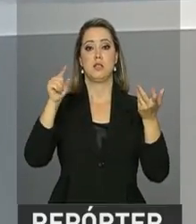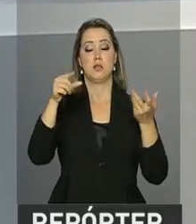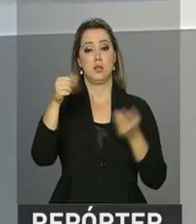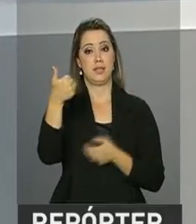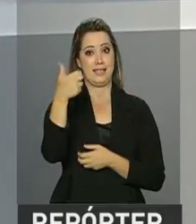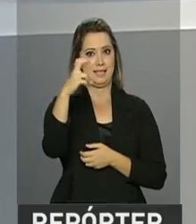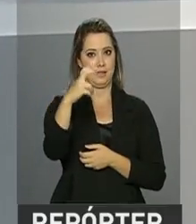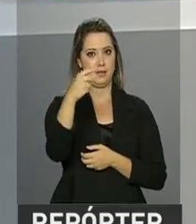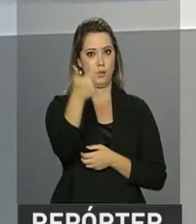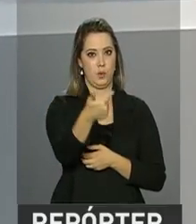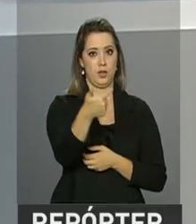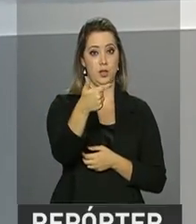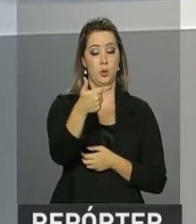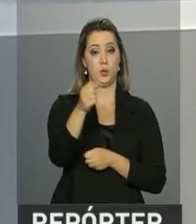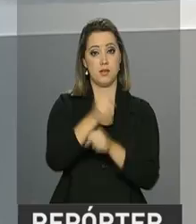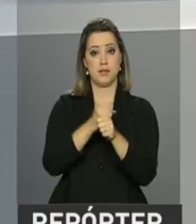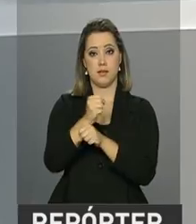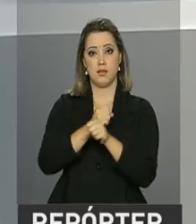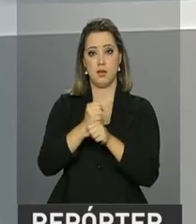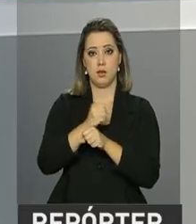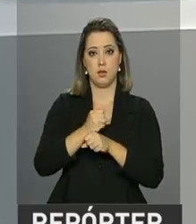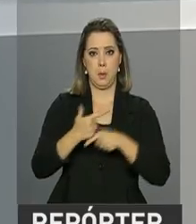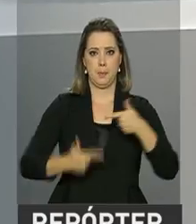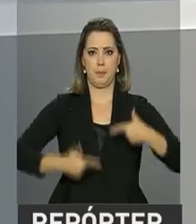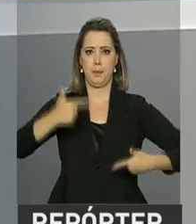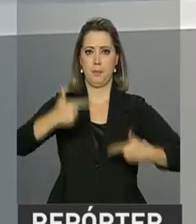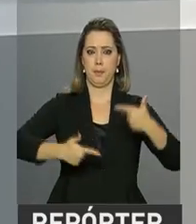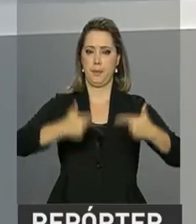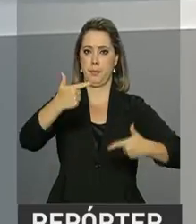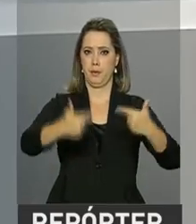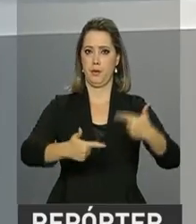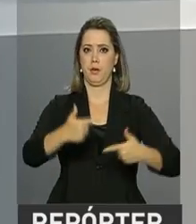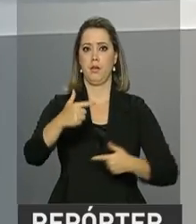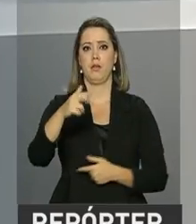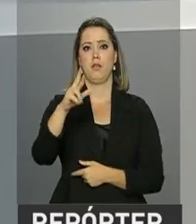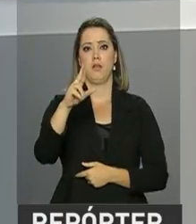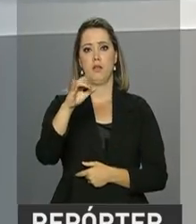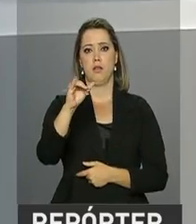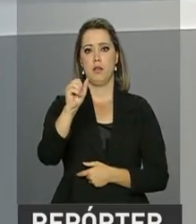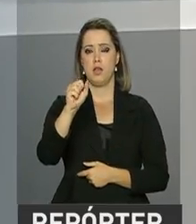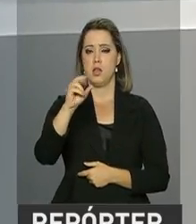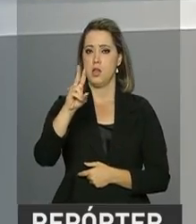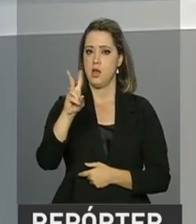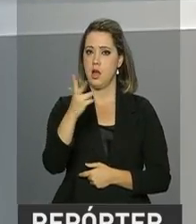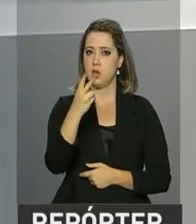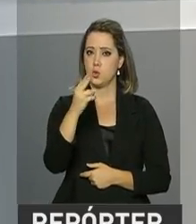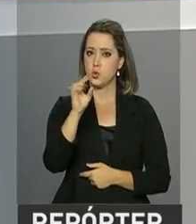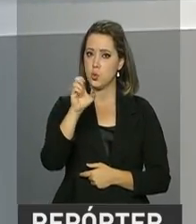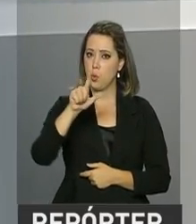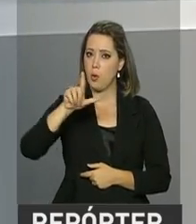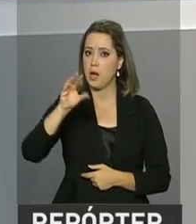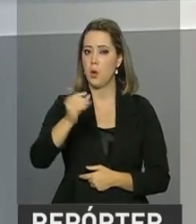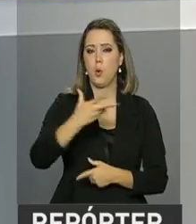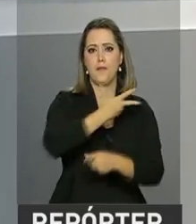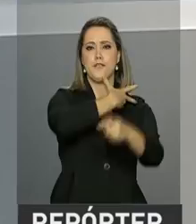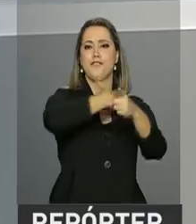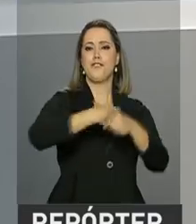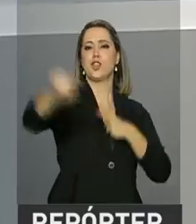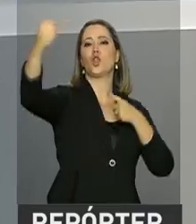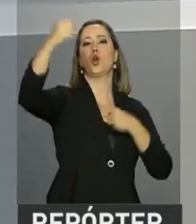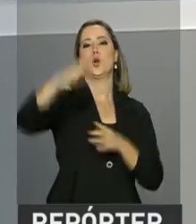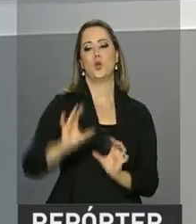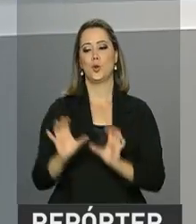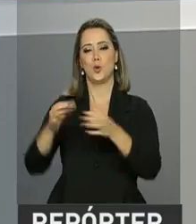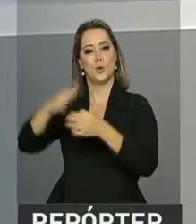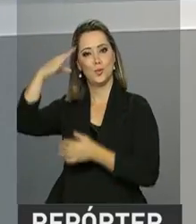aos 152 anos da batalha naval do Riachuelo considerada uma das maiores vitórias da história das Forças